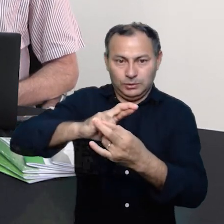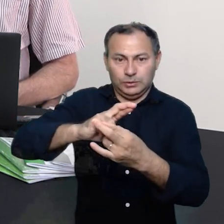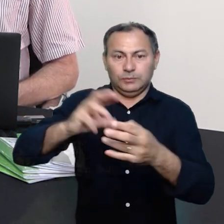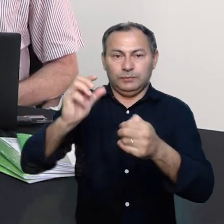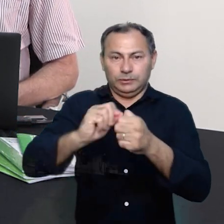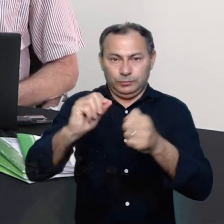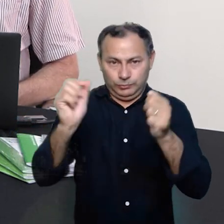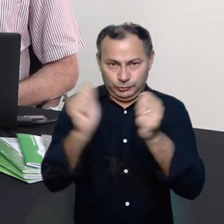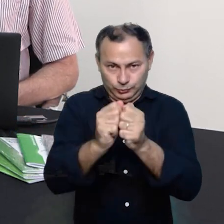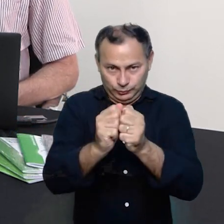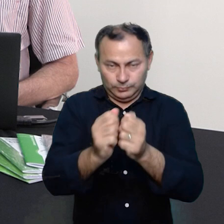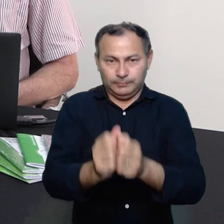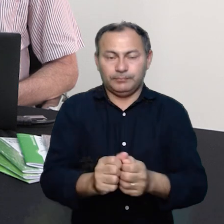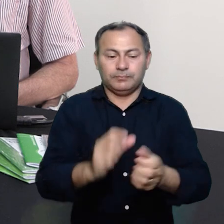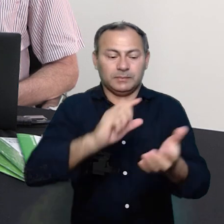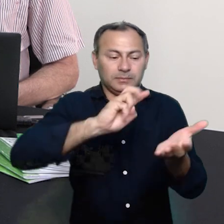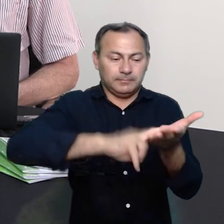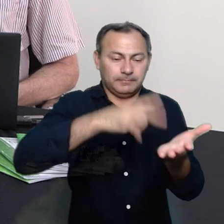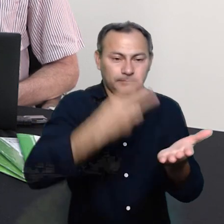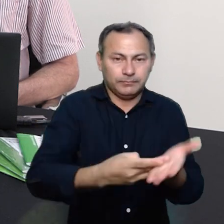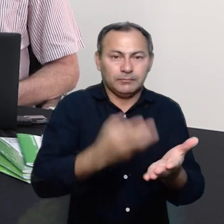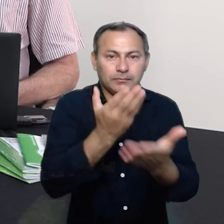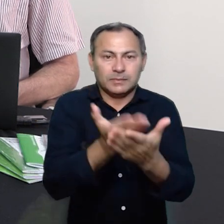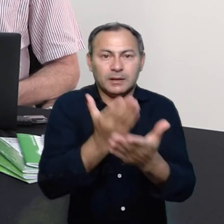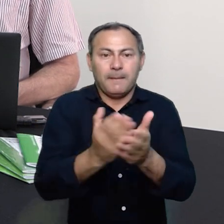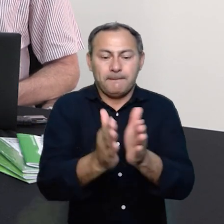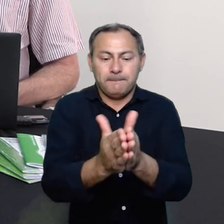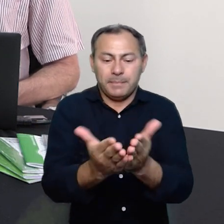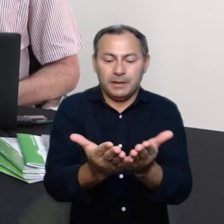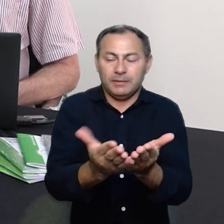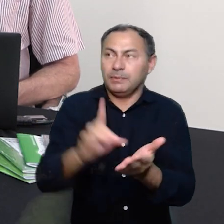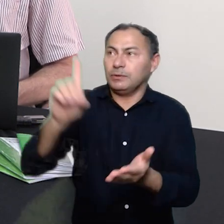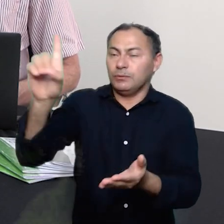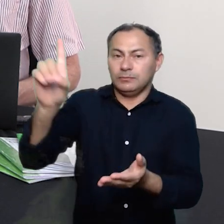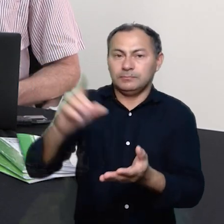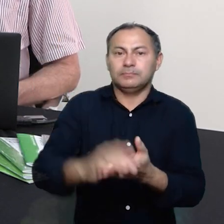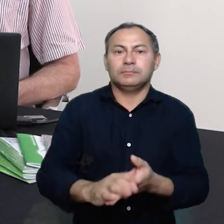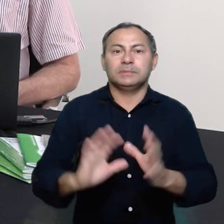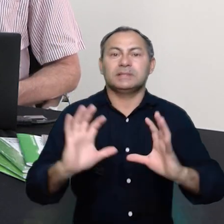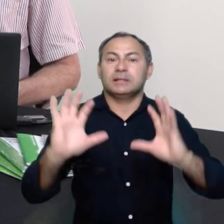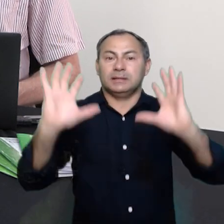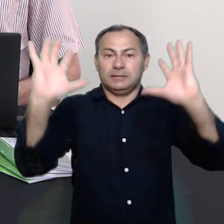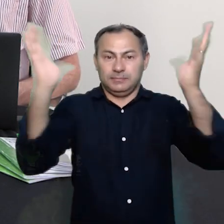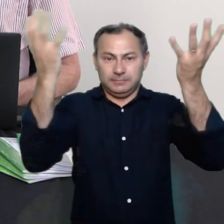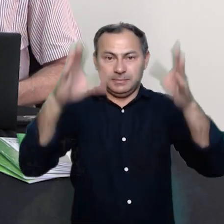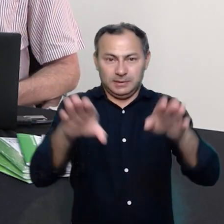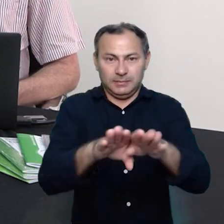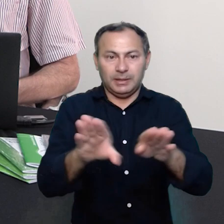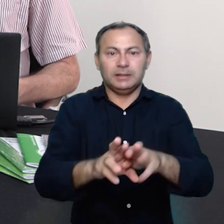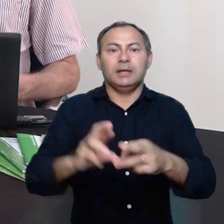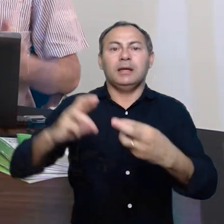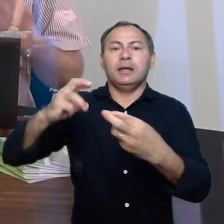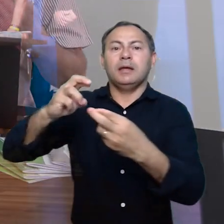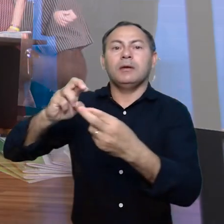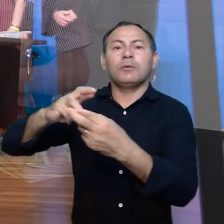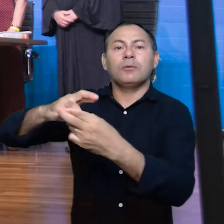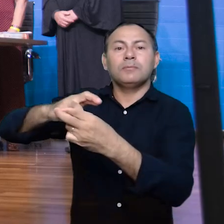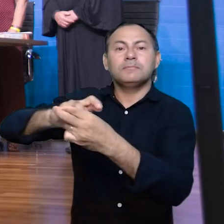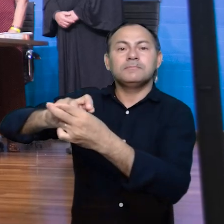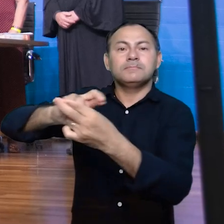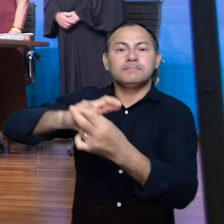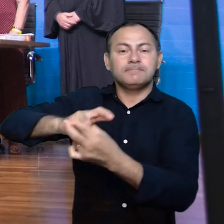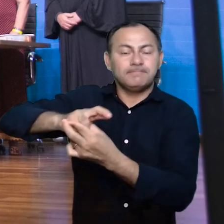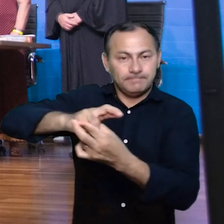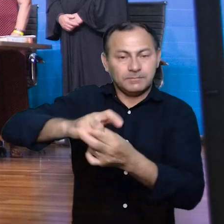então, além das traduções, dos estudos bíblicos, celebrações também ecumênicas resultaram